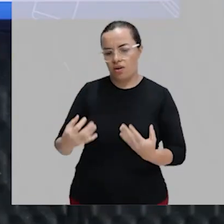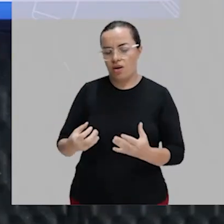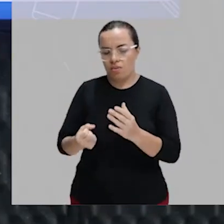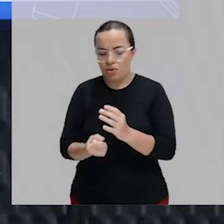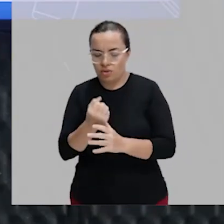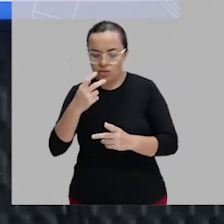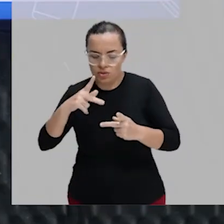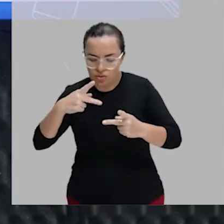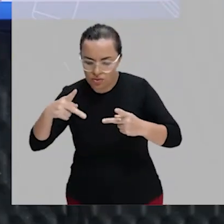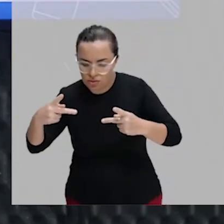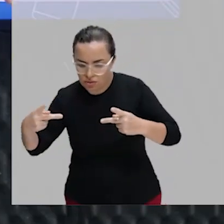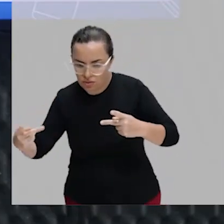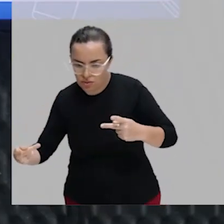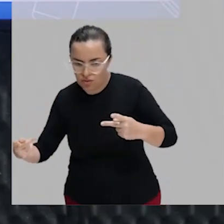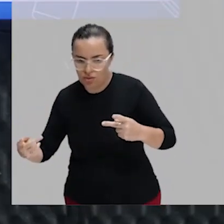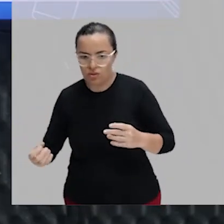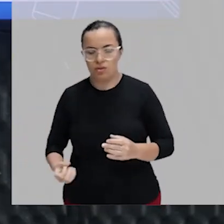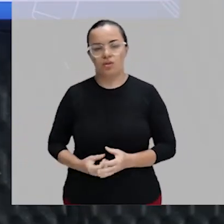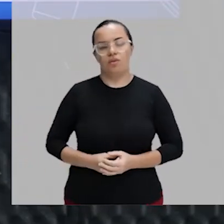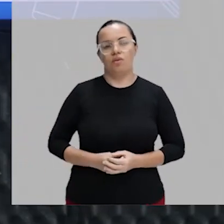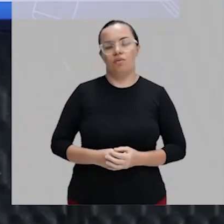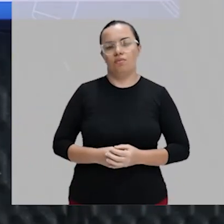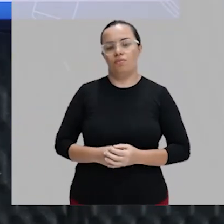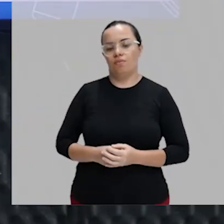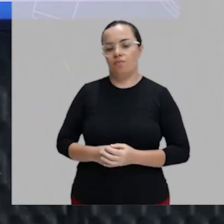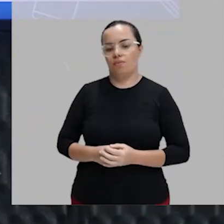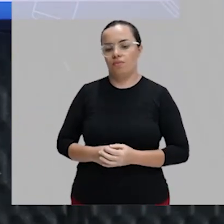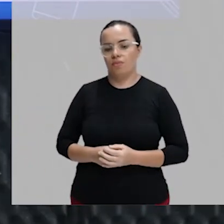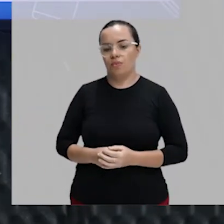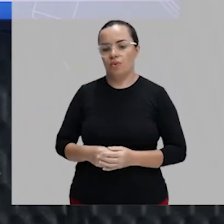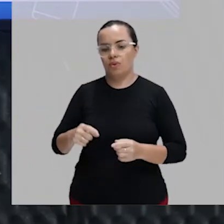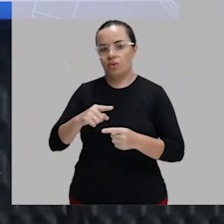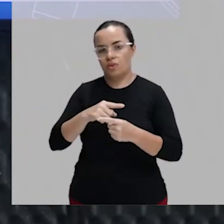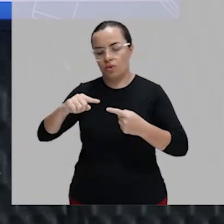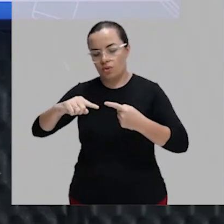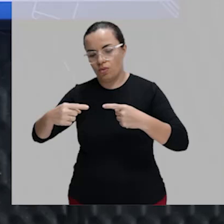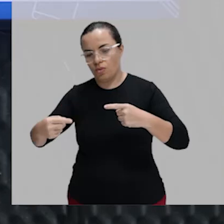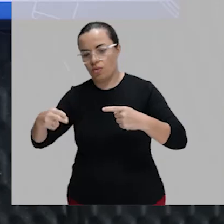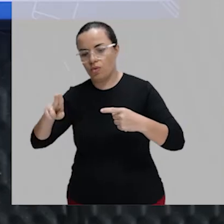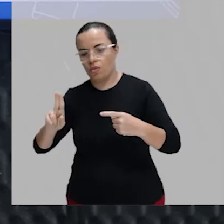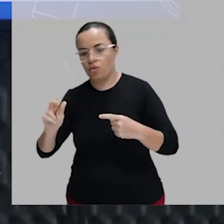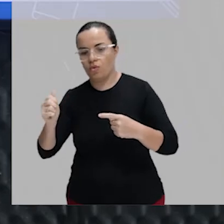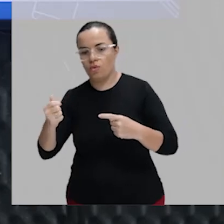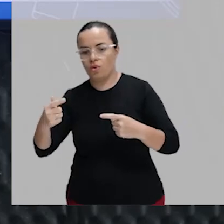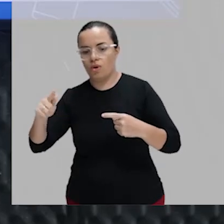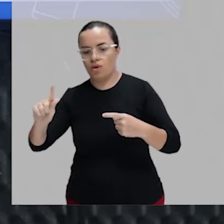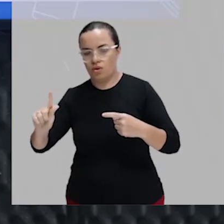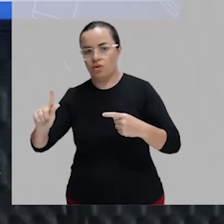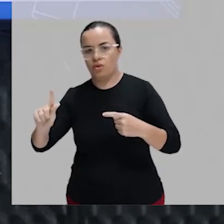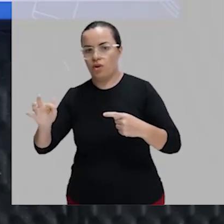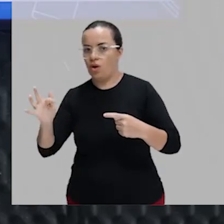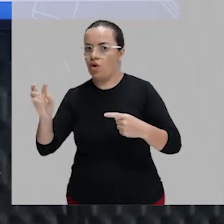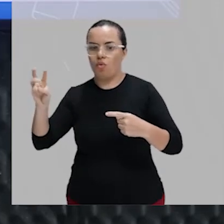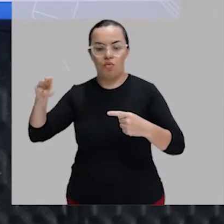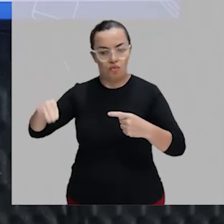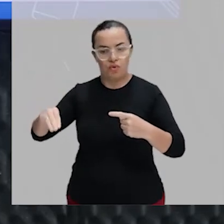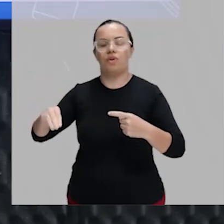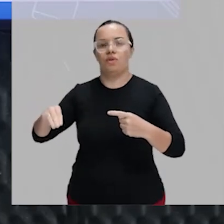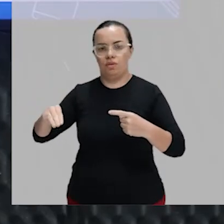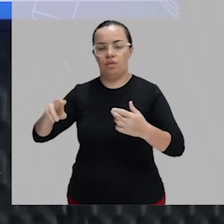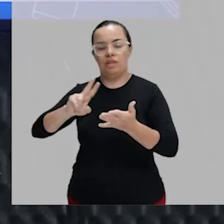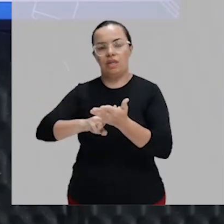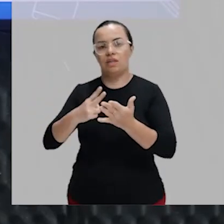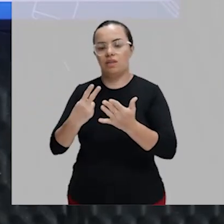Então, o AG indica o término da tradução. E ele fala aqui, ó, um fragmento